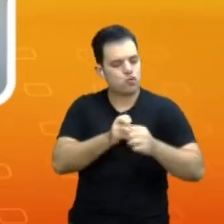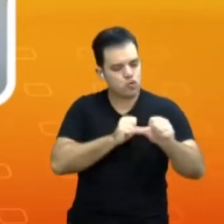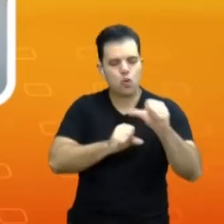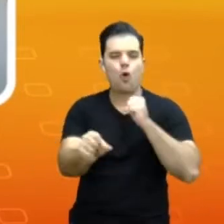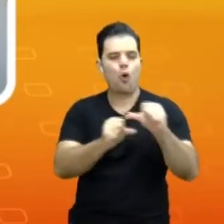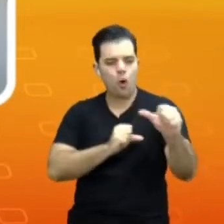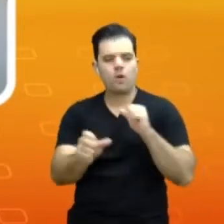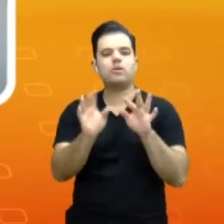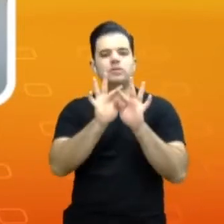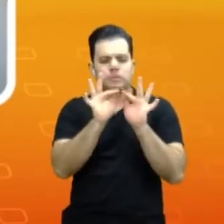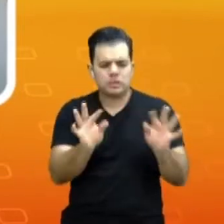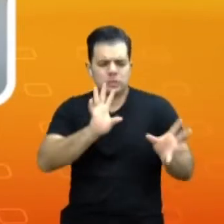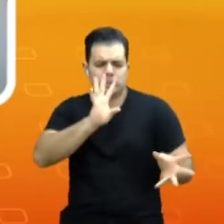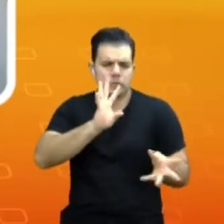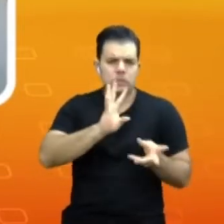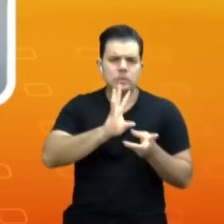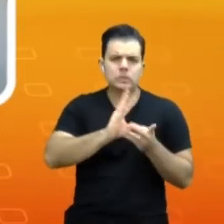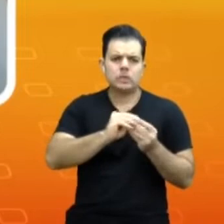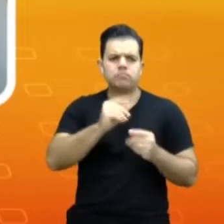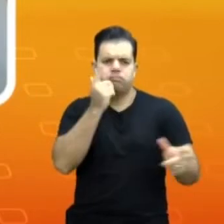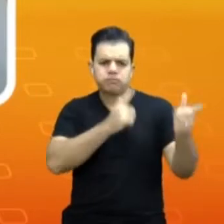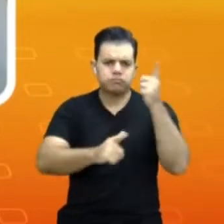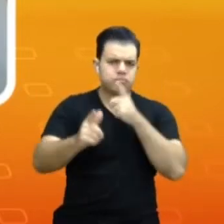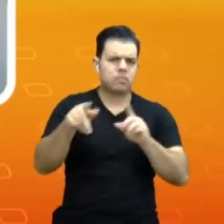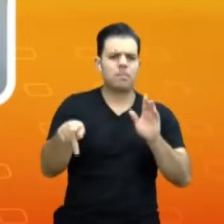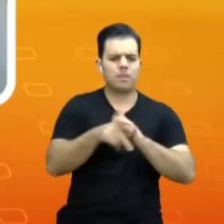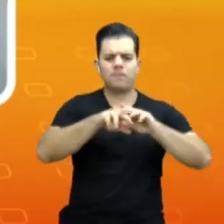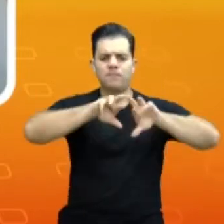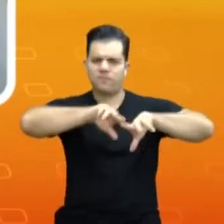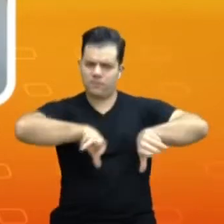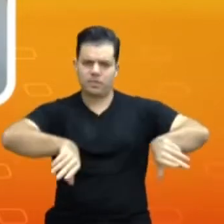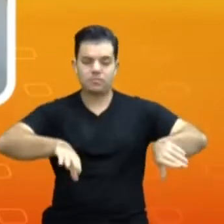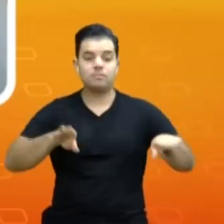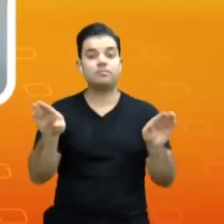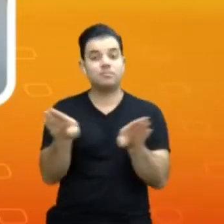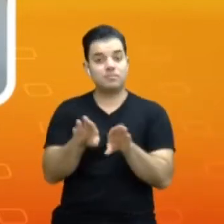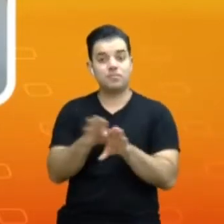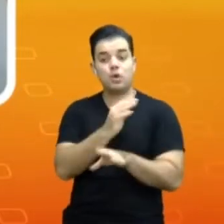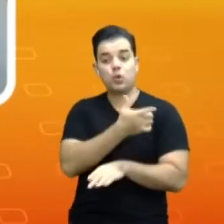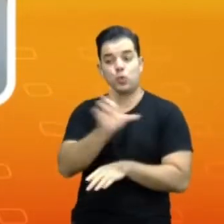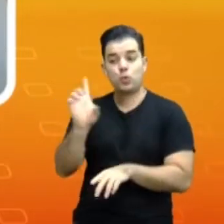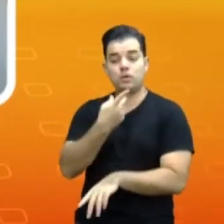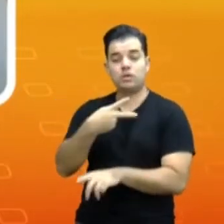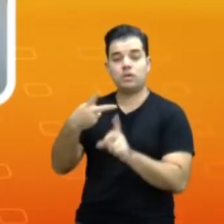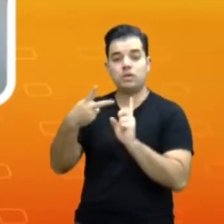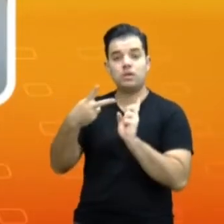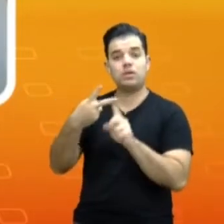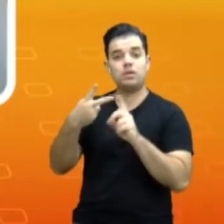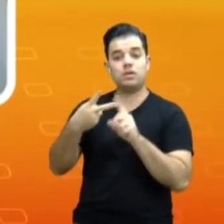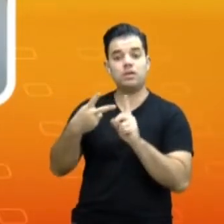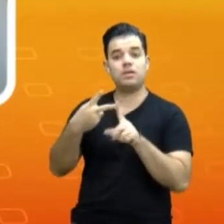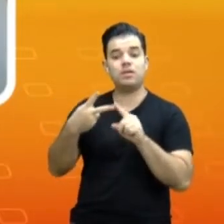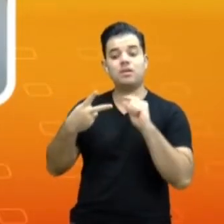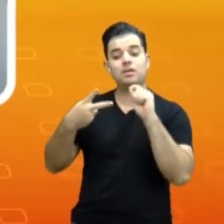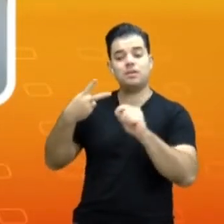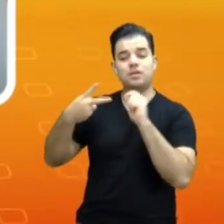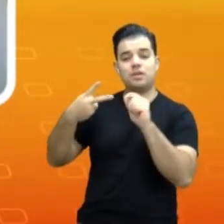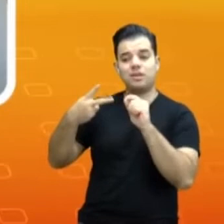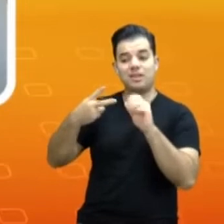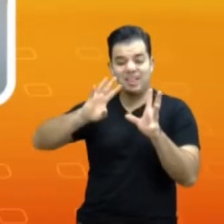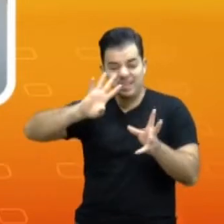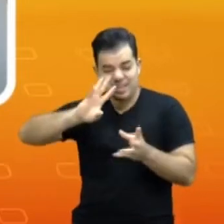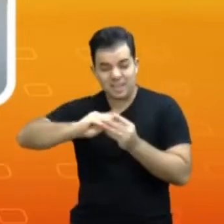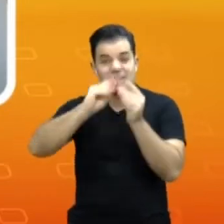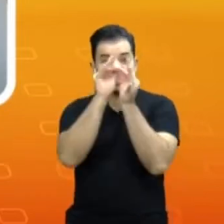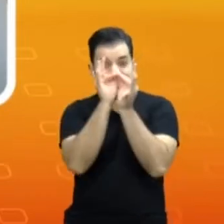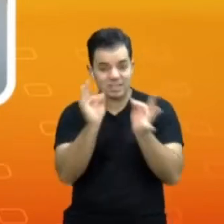dos recursos e das possibilidades que temos nas nossas mãos. E a segunda atribuição é, mesmo ao